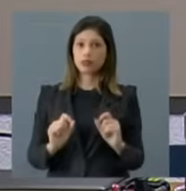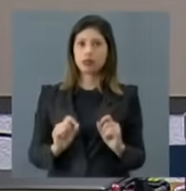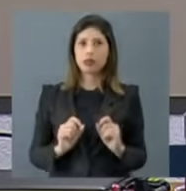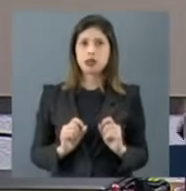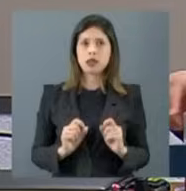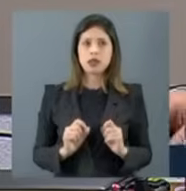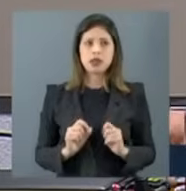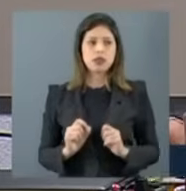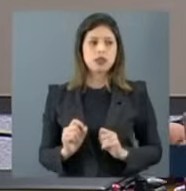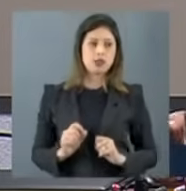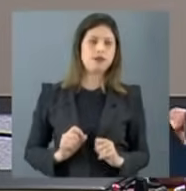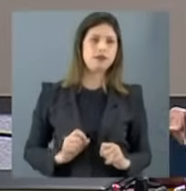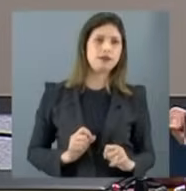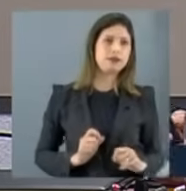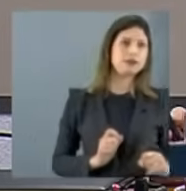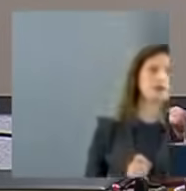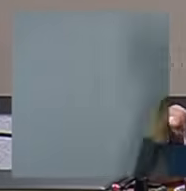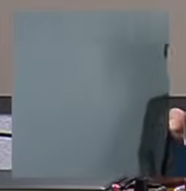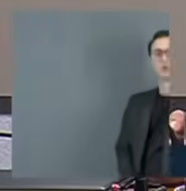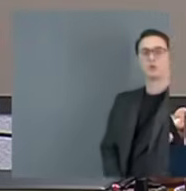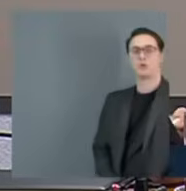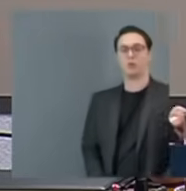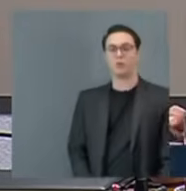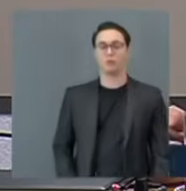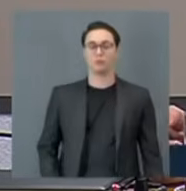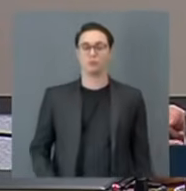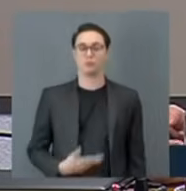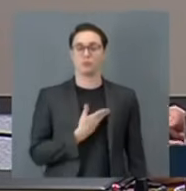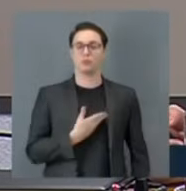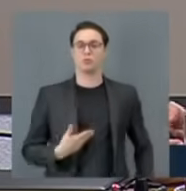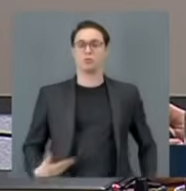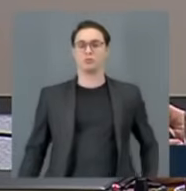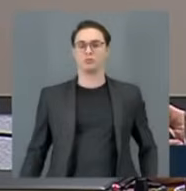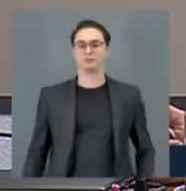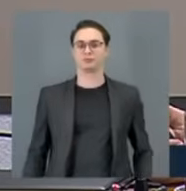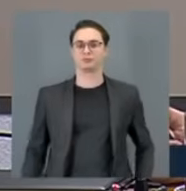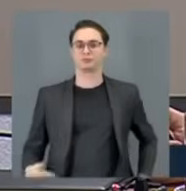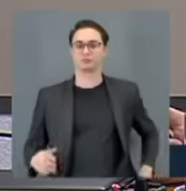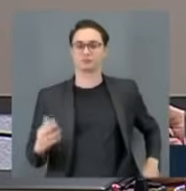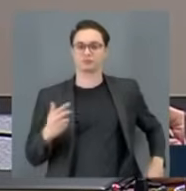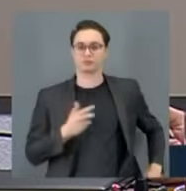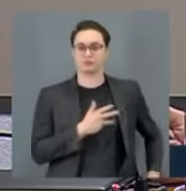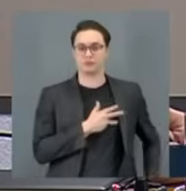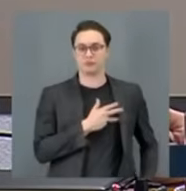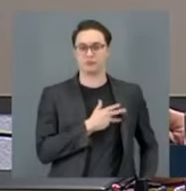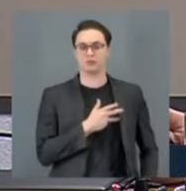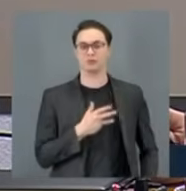O governo Lula, juntamente com o Supremo Tribunal Federal,